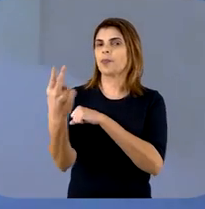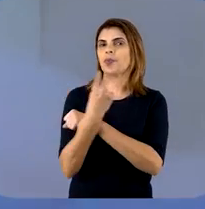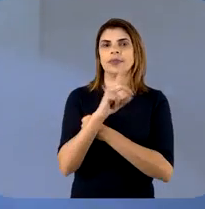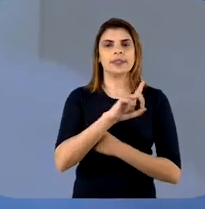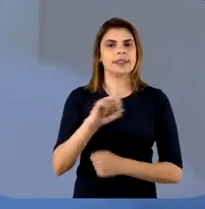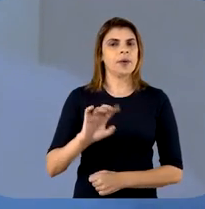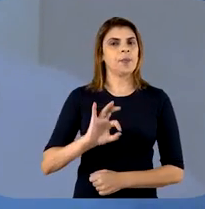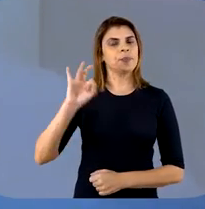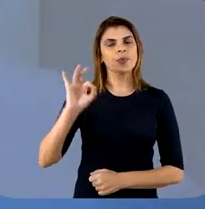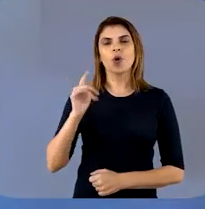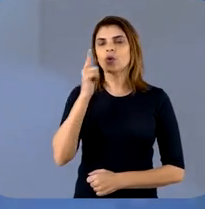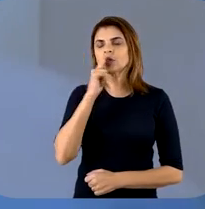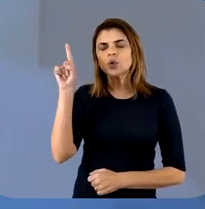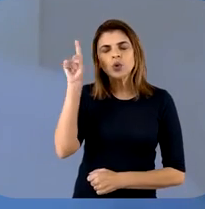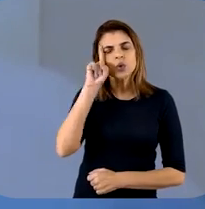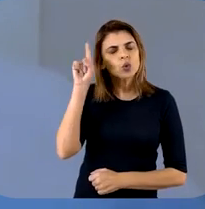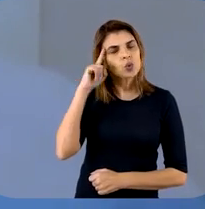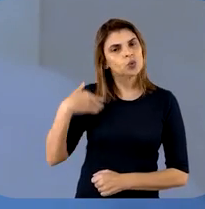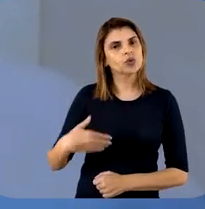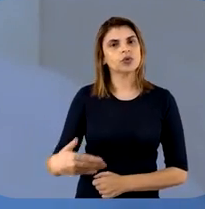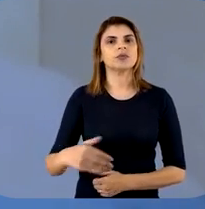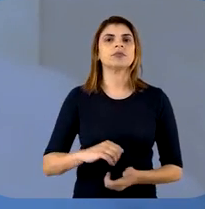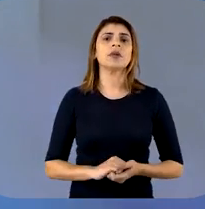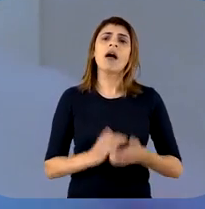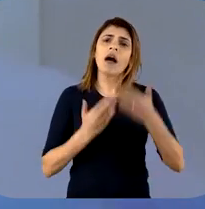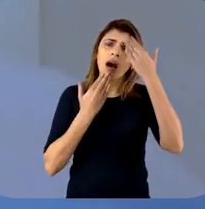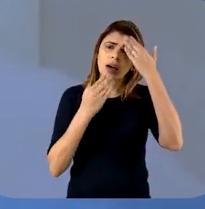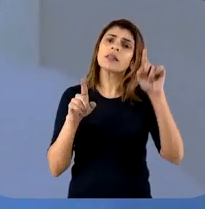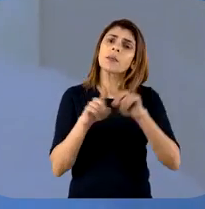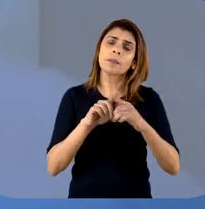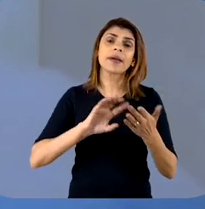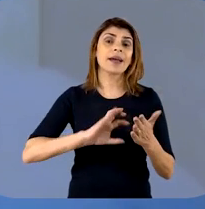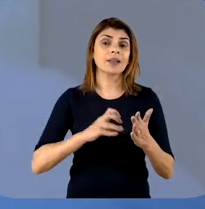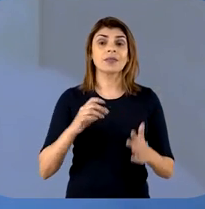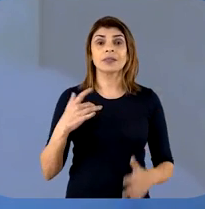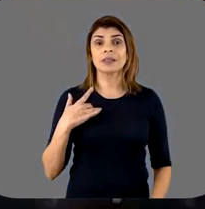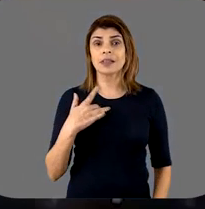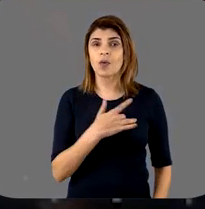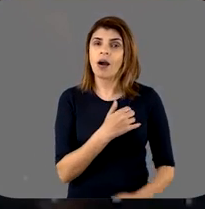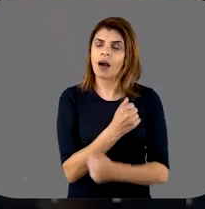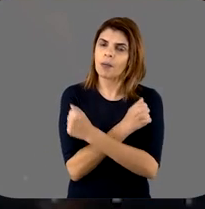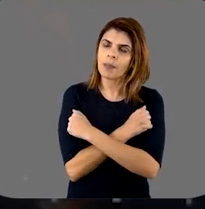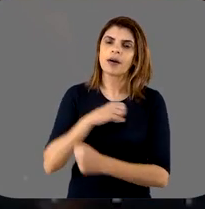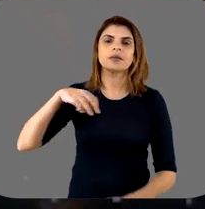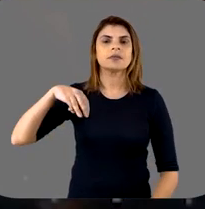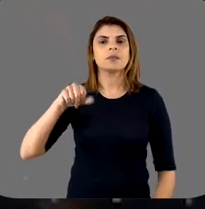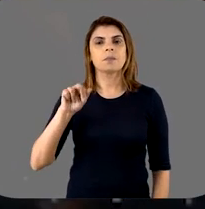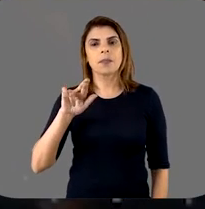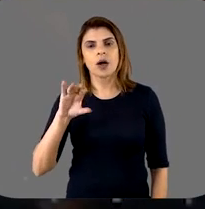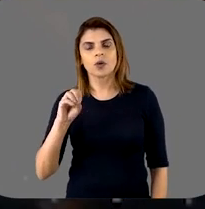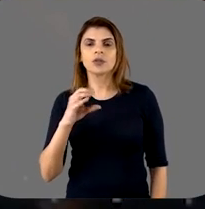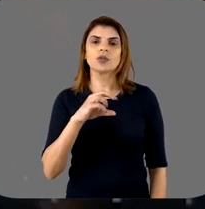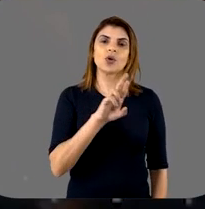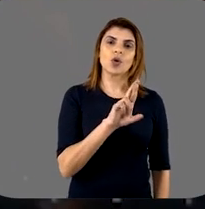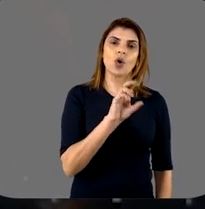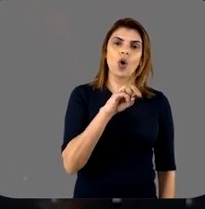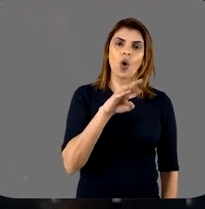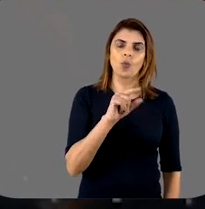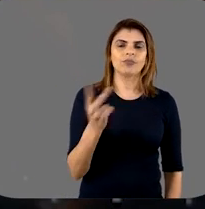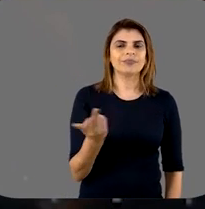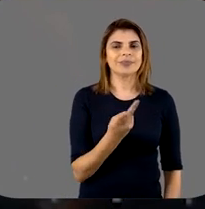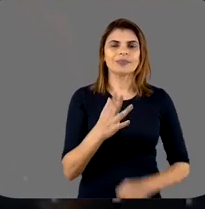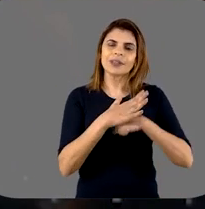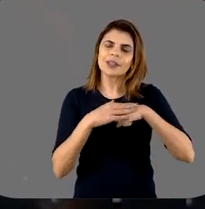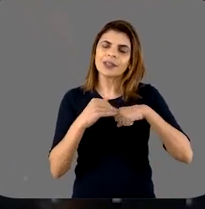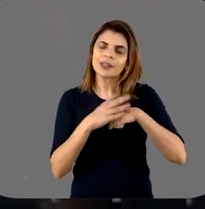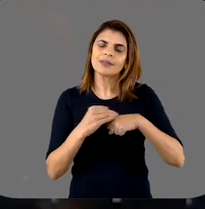do dia a dia muito importante ali. E agradeço também o Canal Saúde, um grande abraço, Maurício, um grande abraço, Romulo, queridos amigos. Estou com